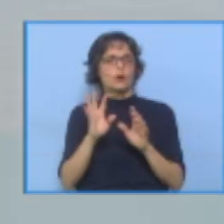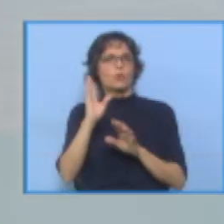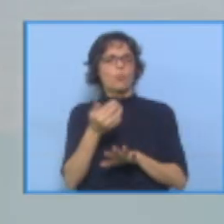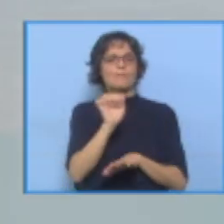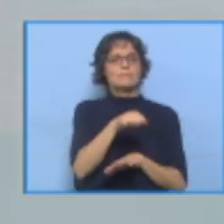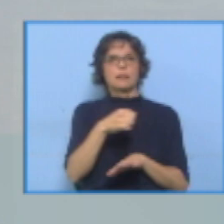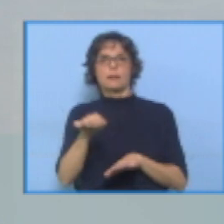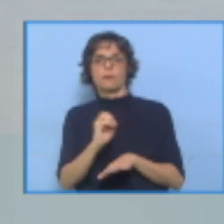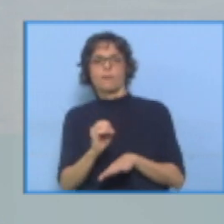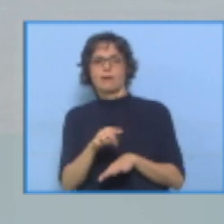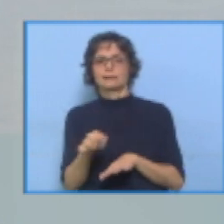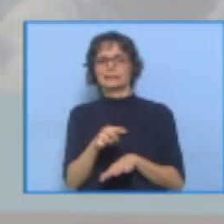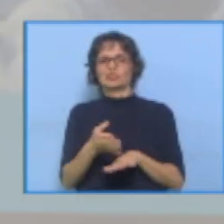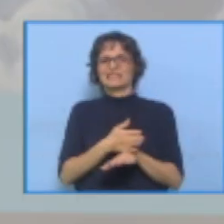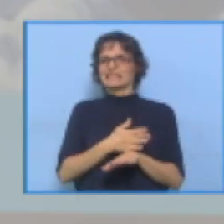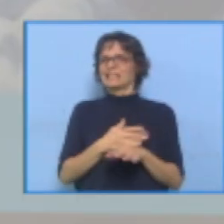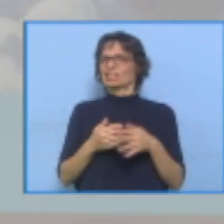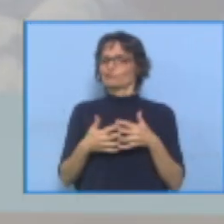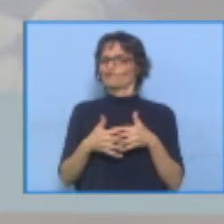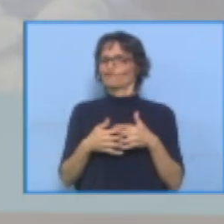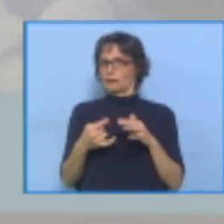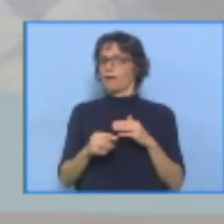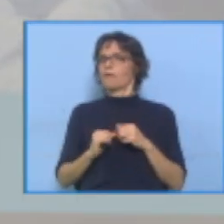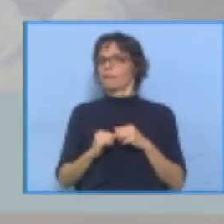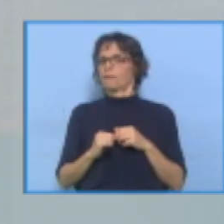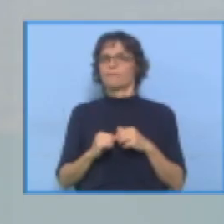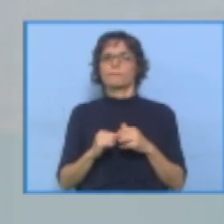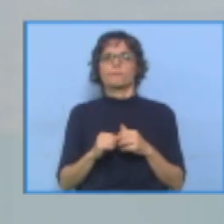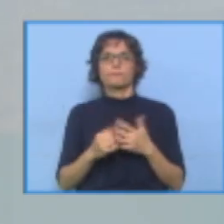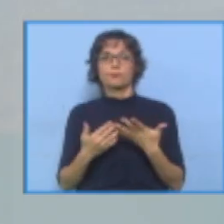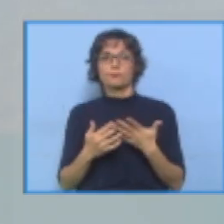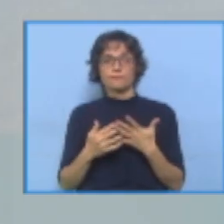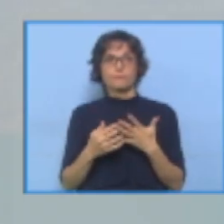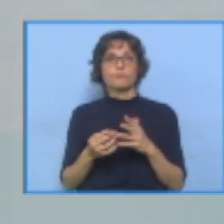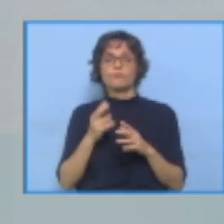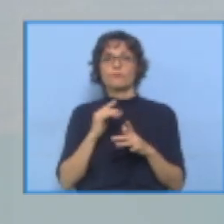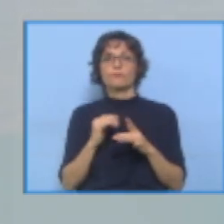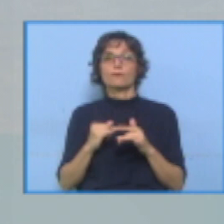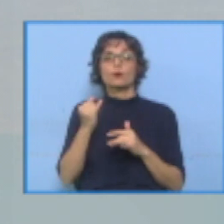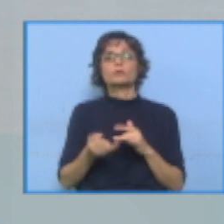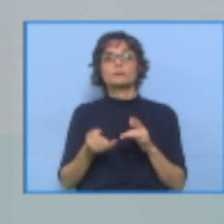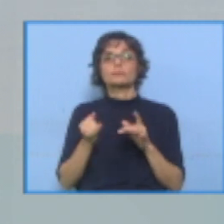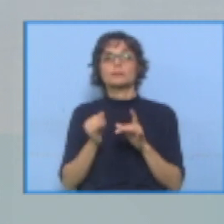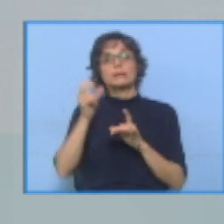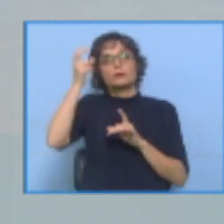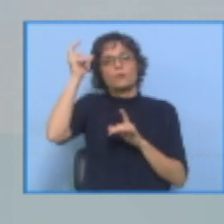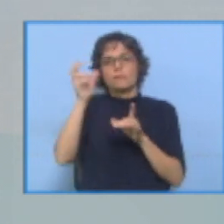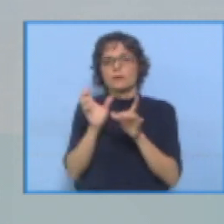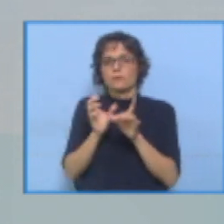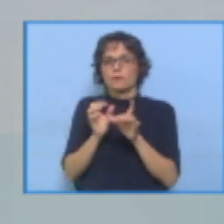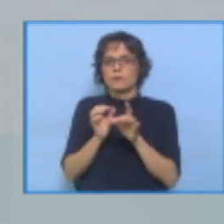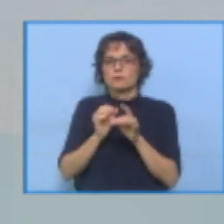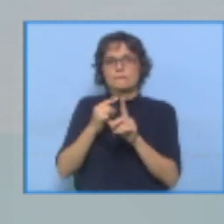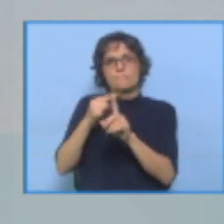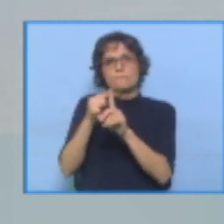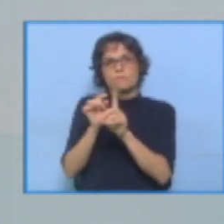letras miudinhas num contrato que exatamente, que são aquelas, exatamente. Voltando a esse conceito de bem comum, que